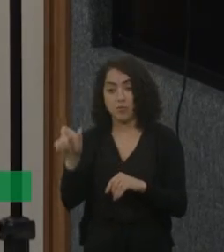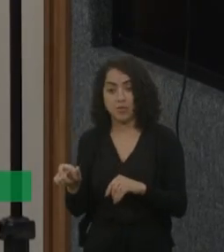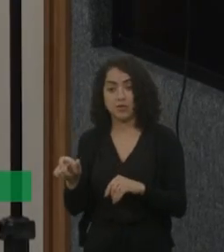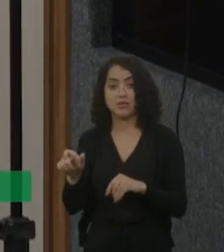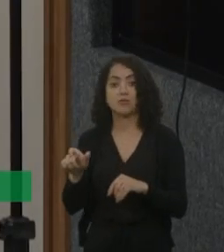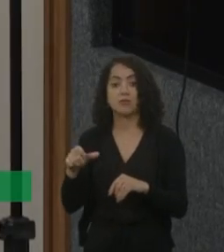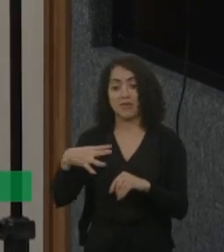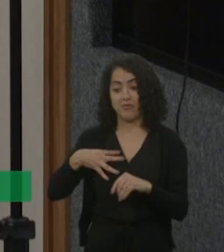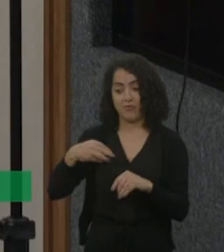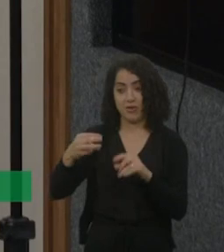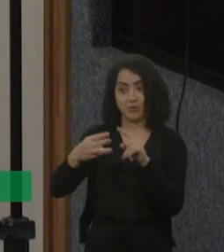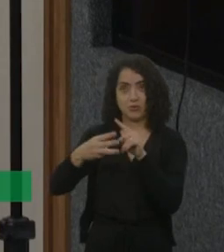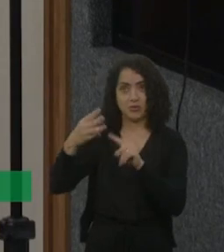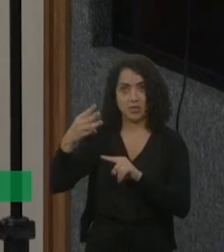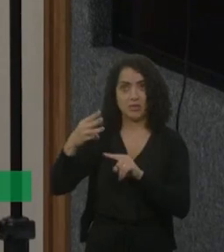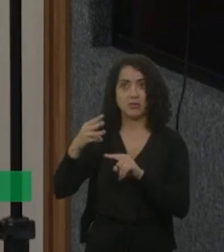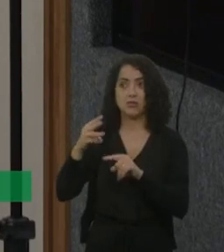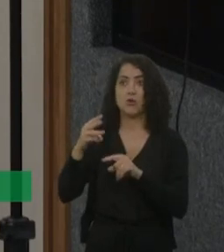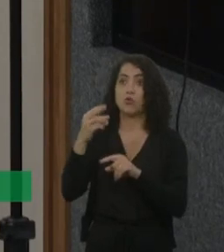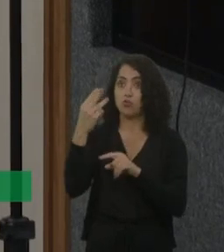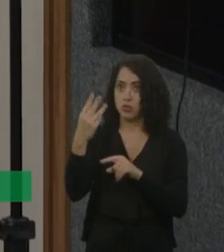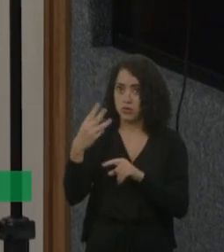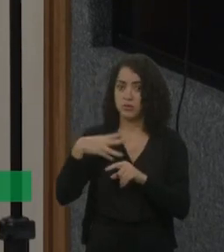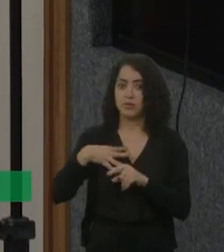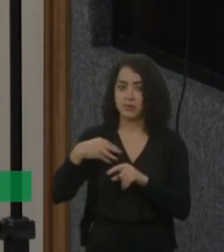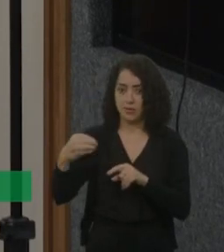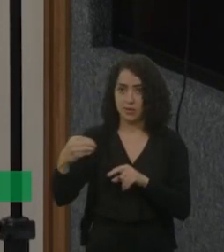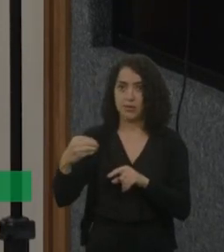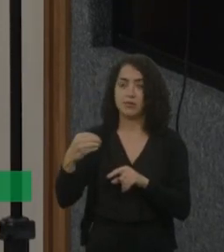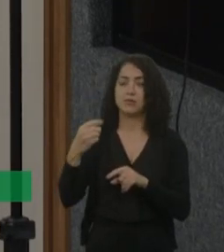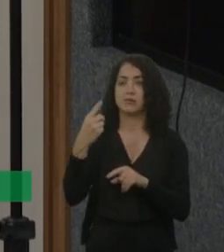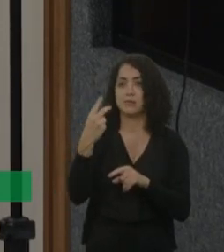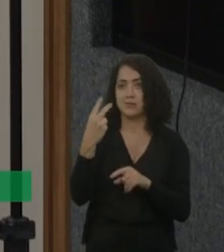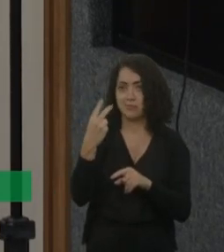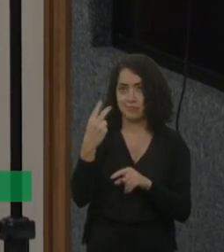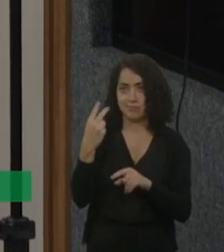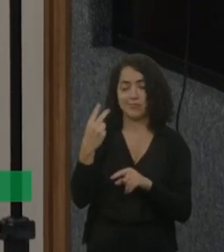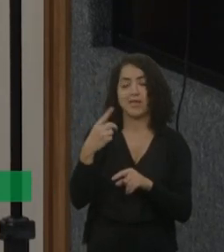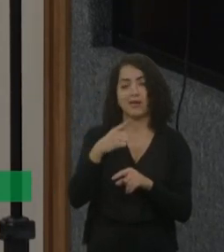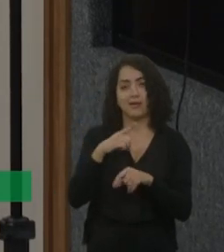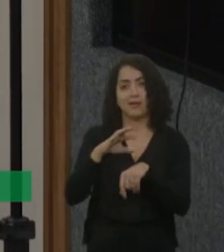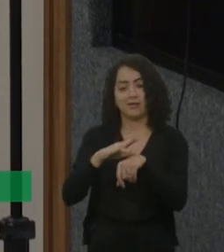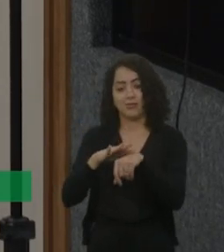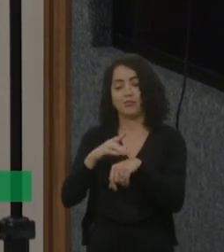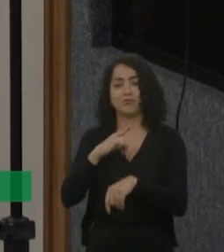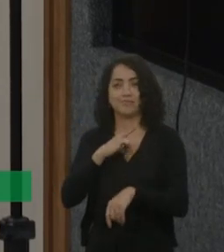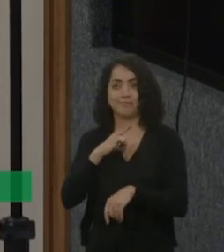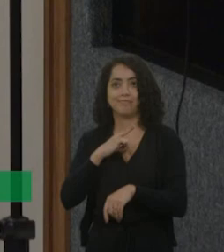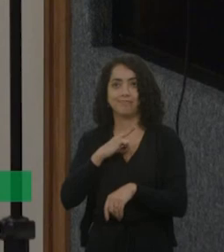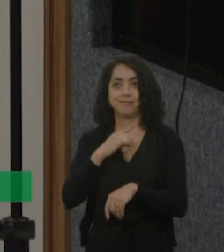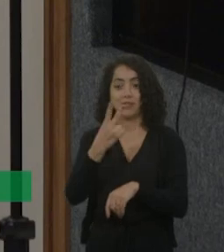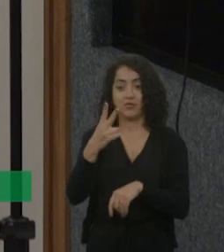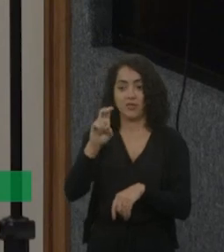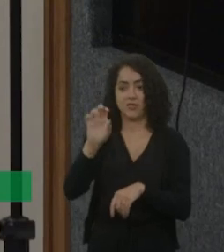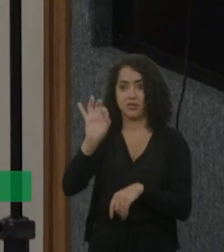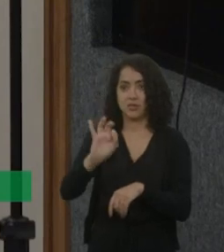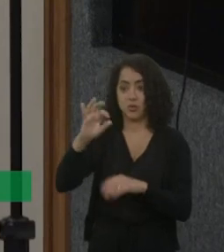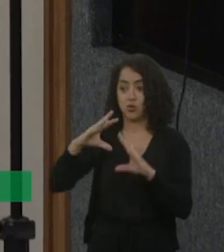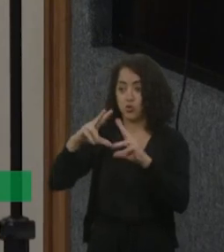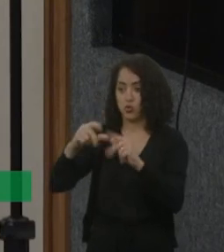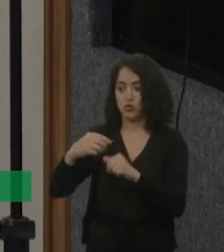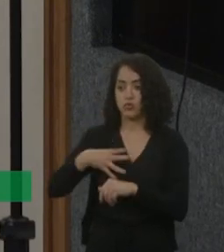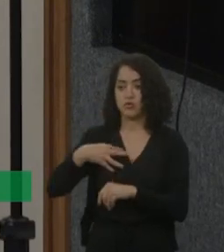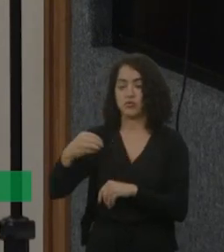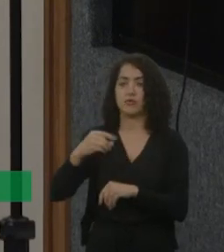sem Niemann-Pick. Eu devia jogar na loto, né? Porque os 3 foram os 25%, aí todos os filhos têm